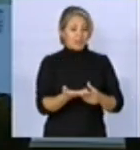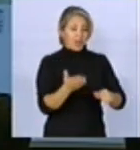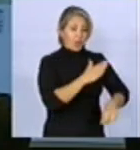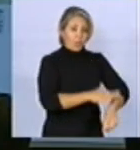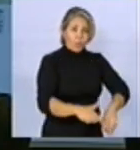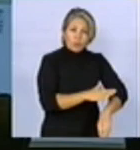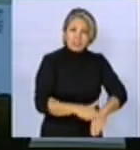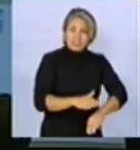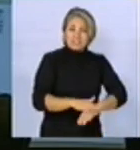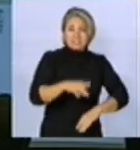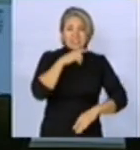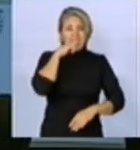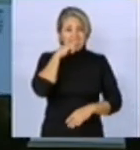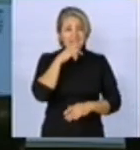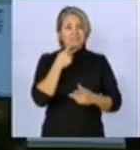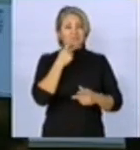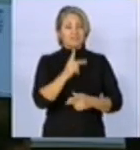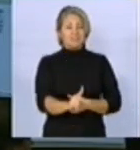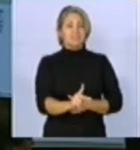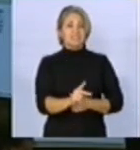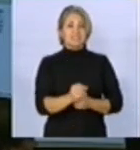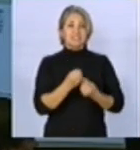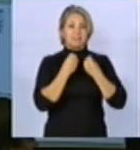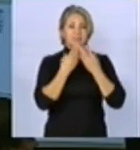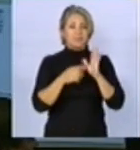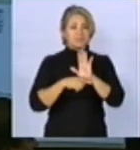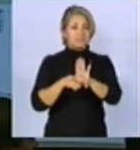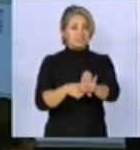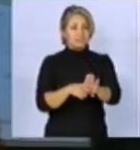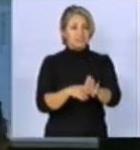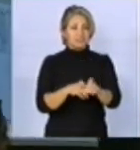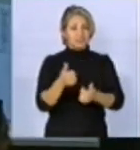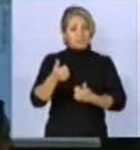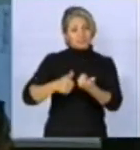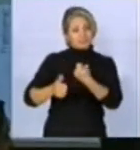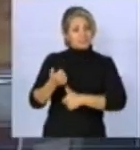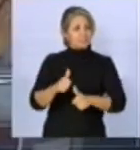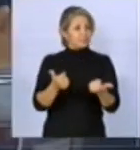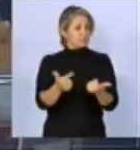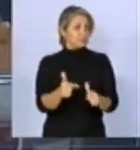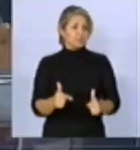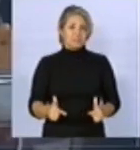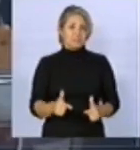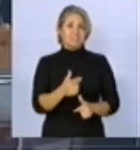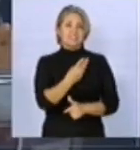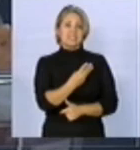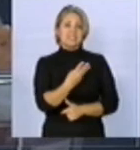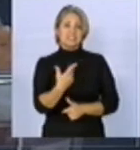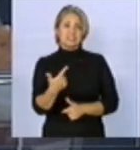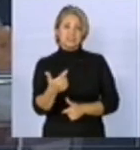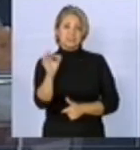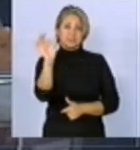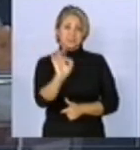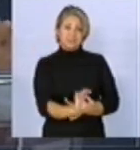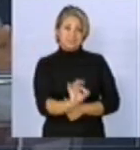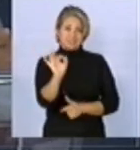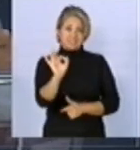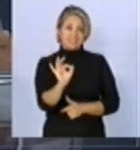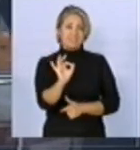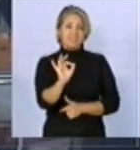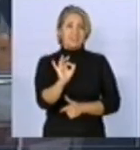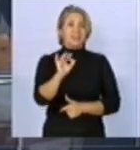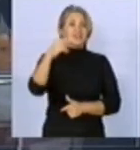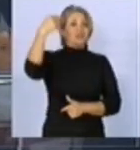é vamos assim beneficiários não não há variação nenhuma é 32 por cento do Nordeste os cursos é